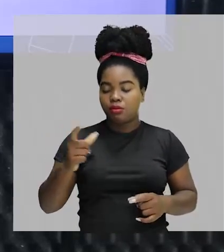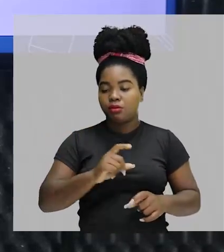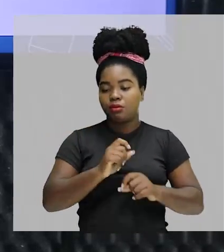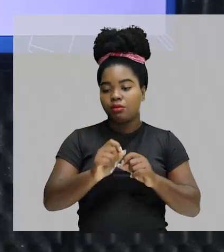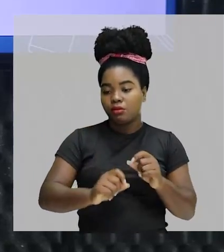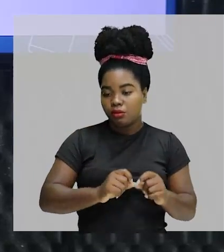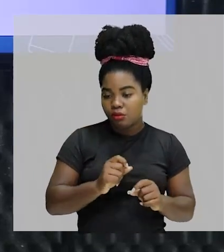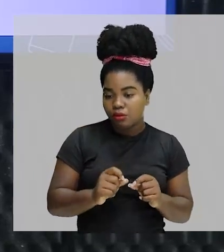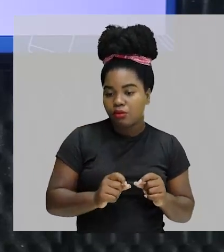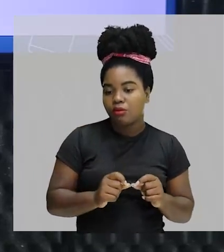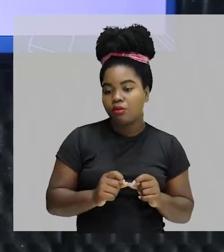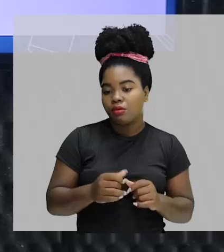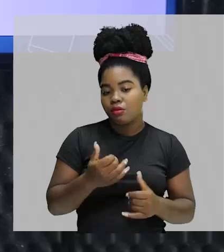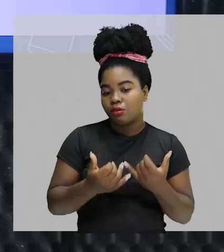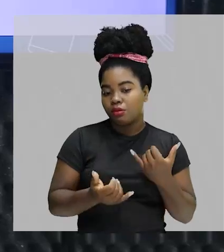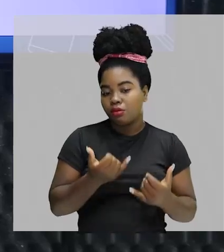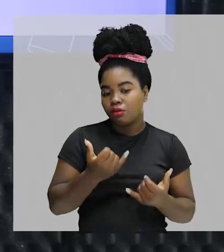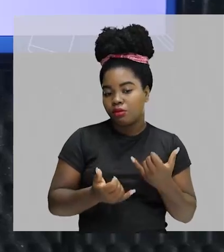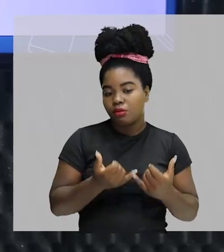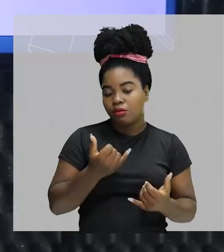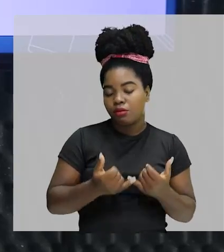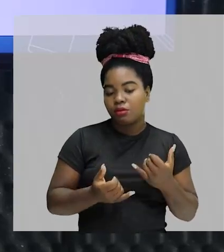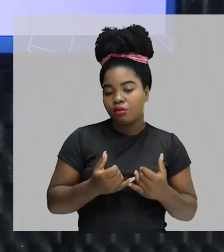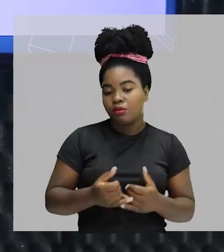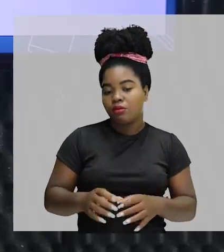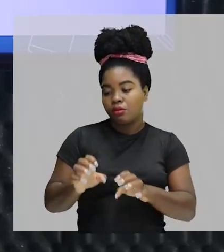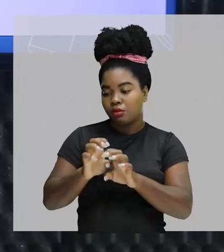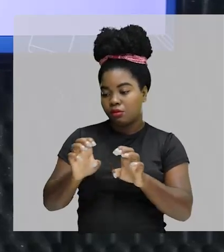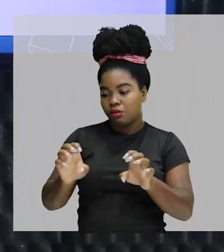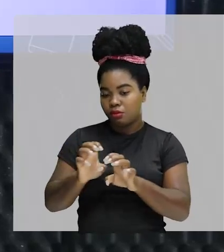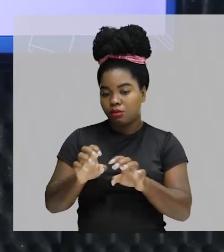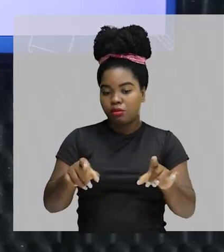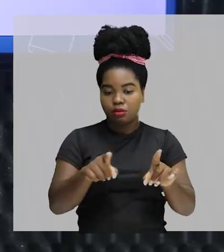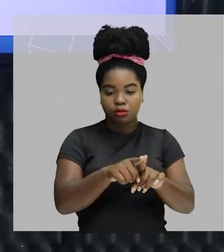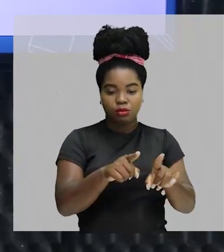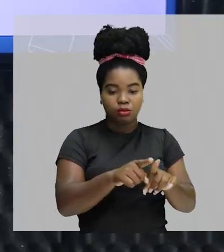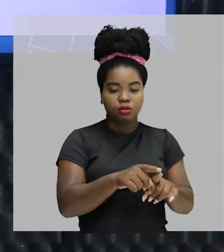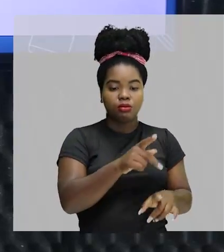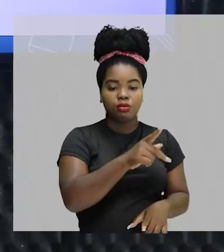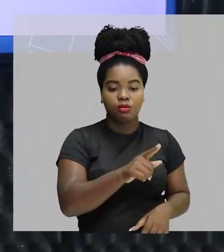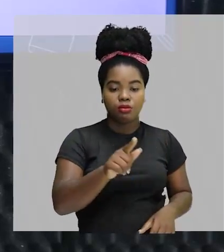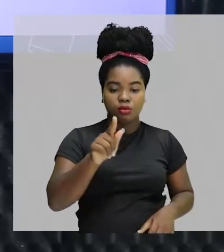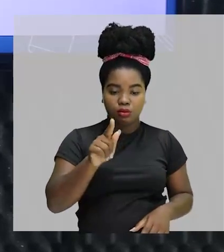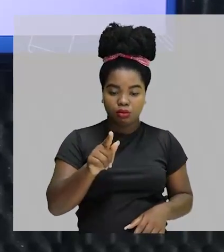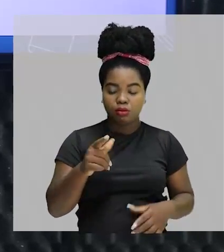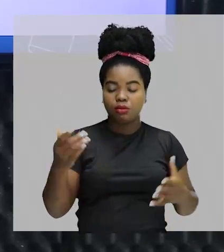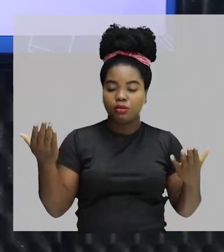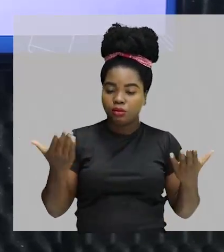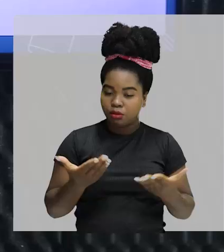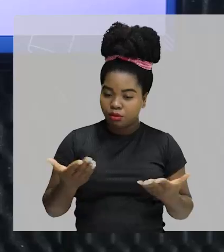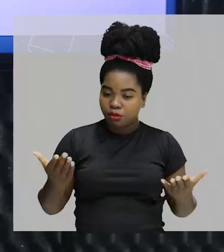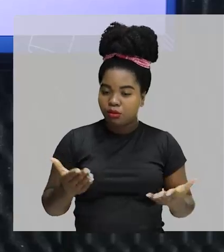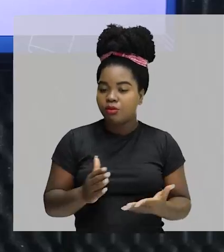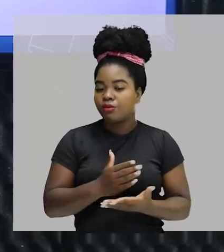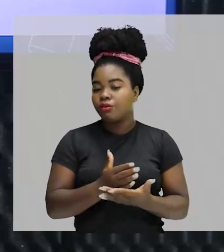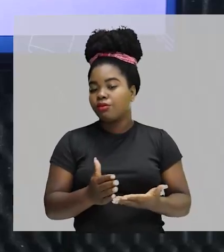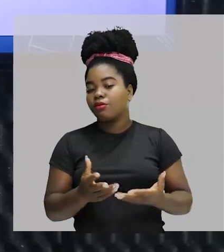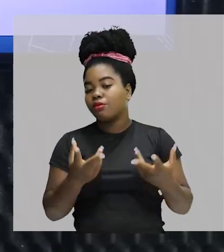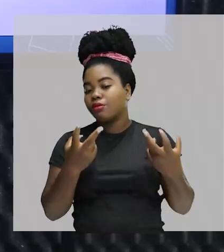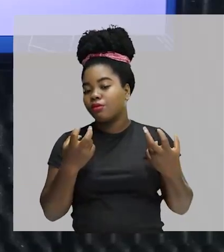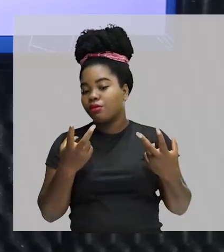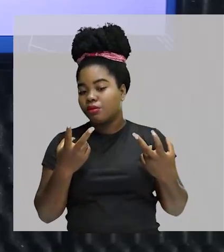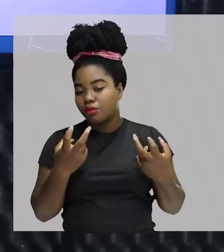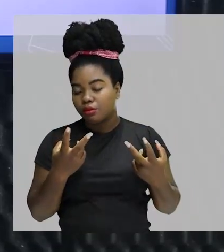tenho uma semelhança dessa expressão com a própria PG. Agora você vai começar a